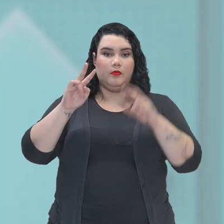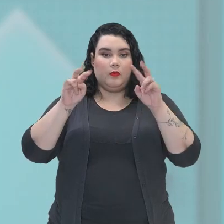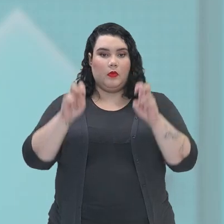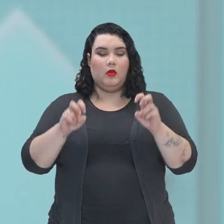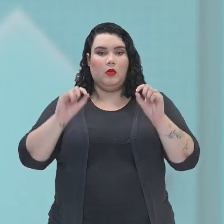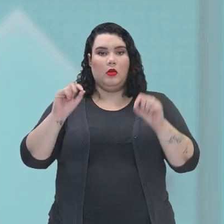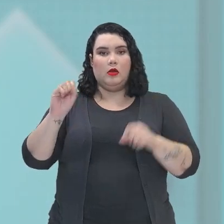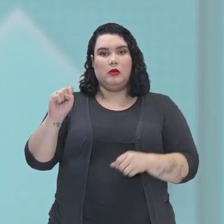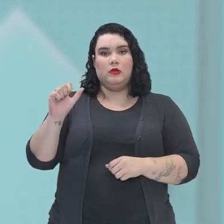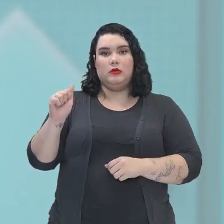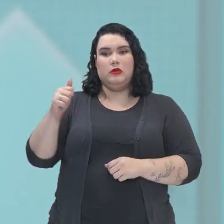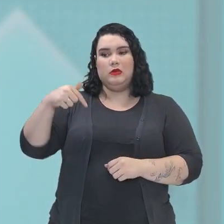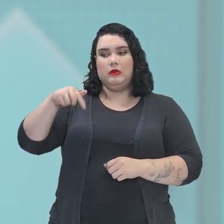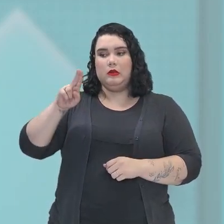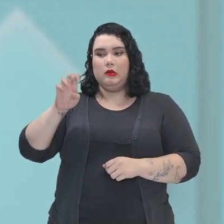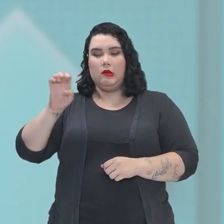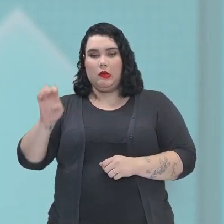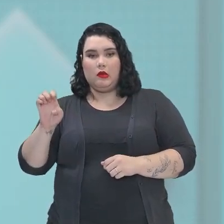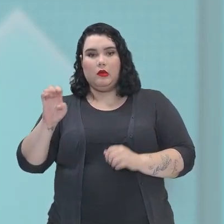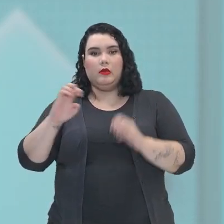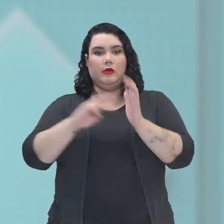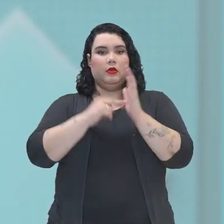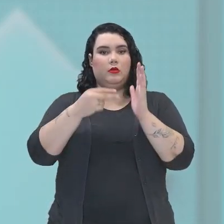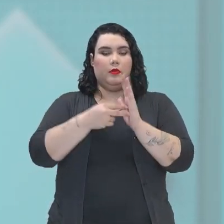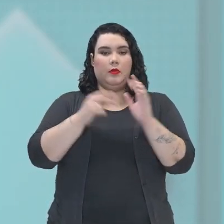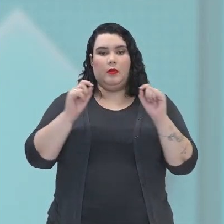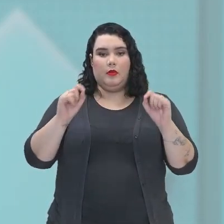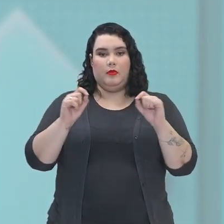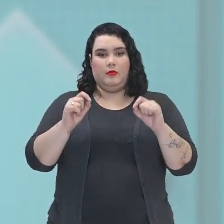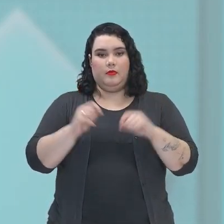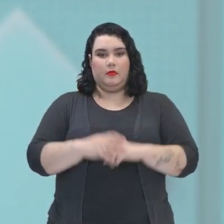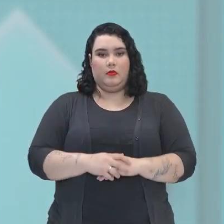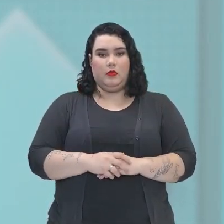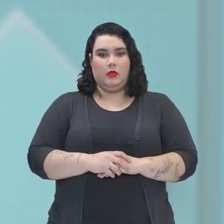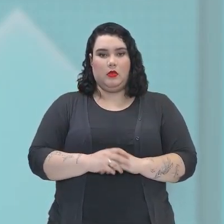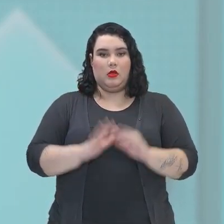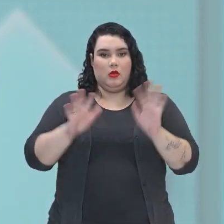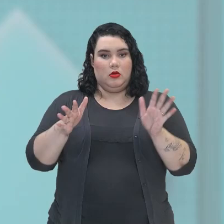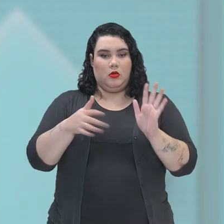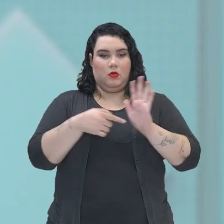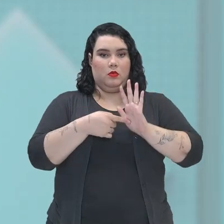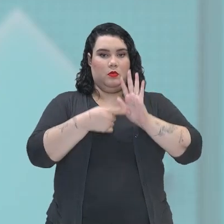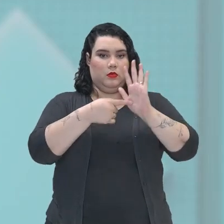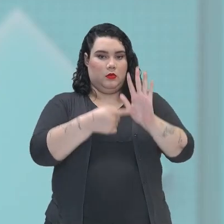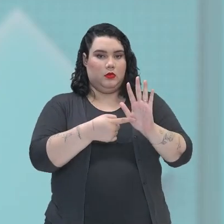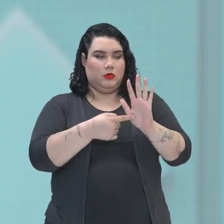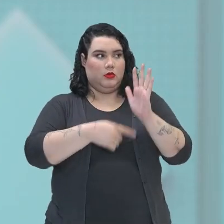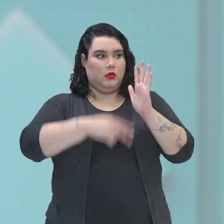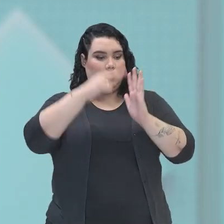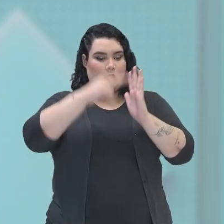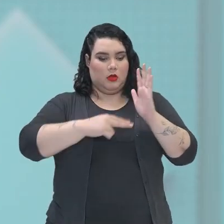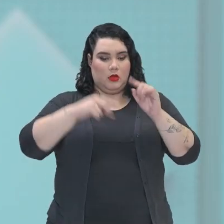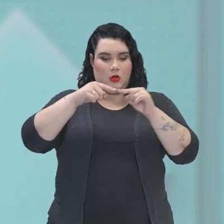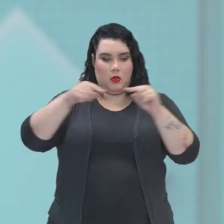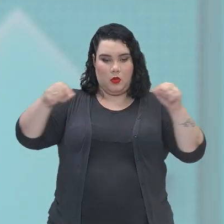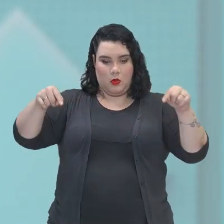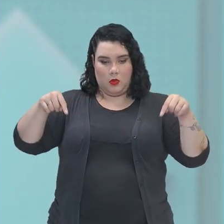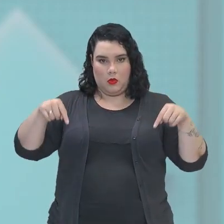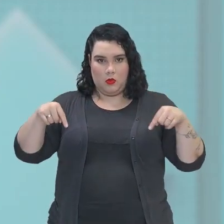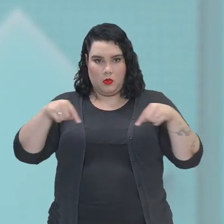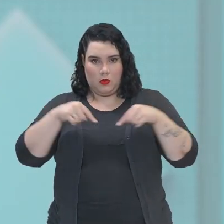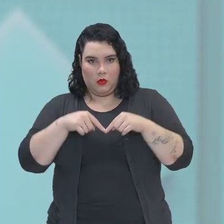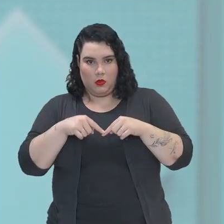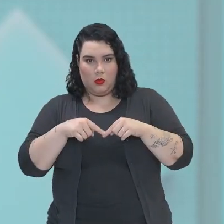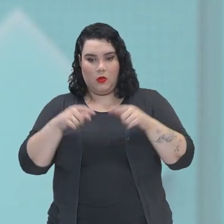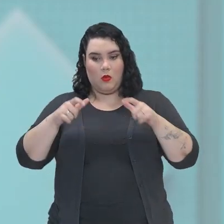acontece o saque no pádel, certo? Então eu expliquei para vocês mostrando lá na quadra, né, no desenho da quadra, onde